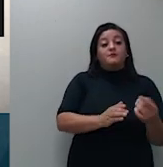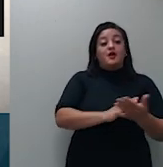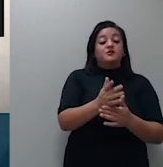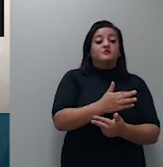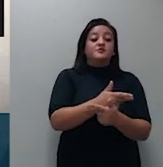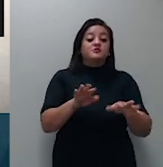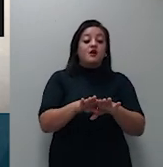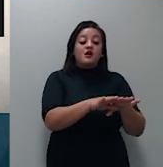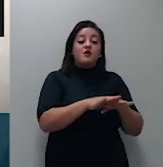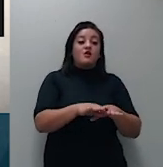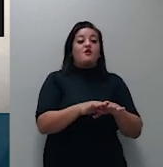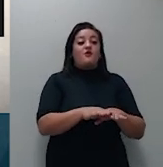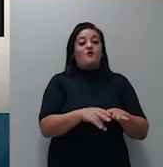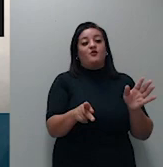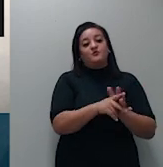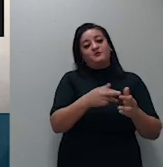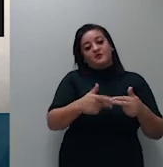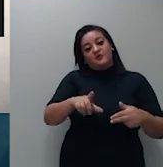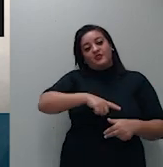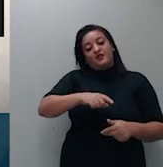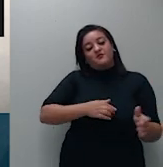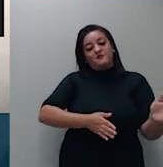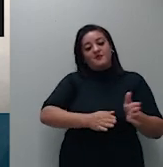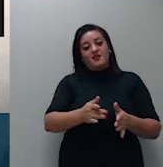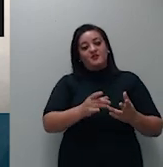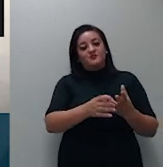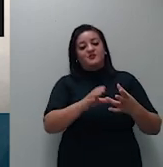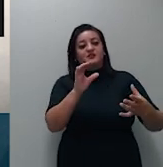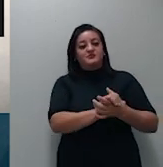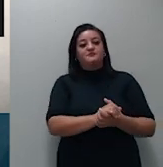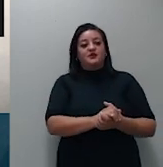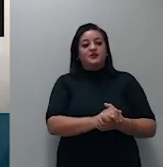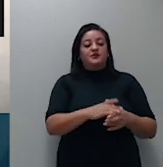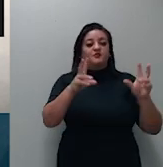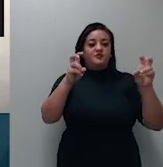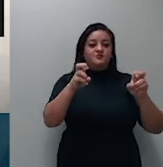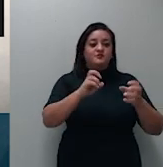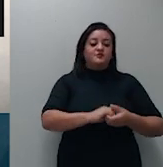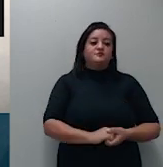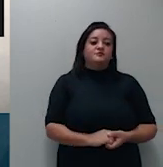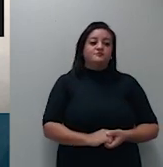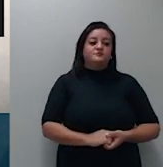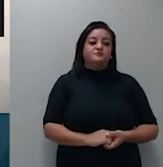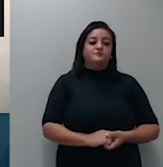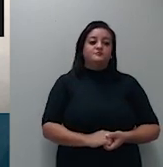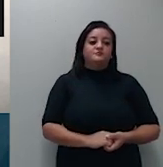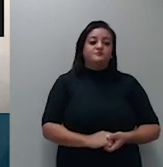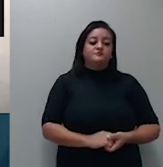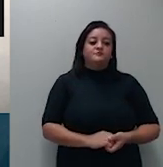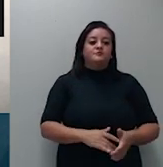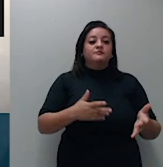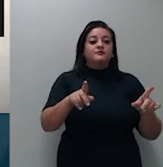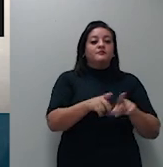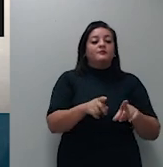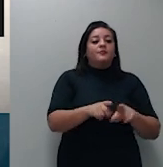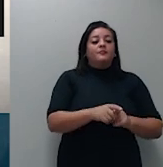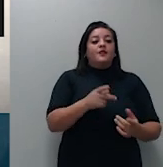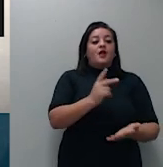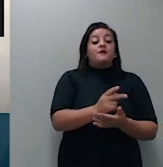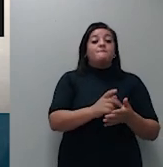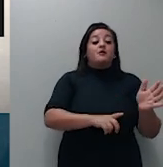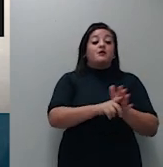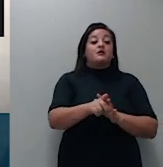determinou a partilha igualitária do patrimônio adquirido Neste período colonial assim